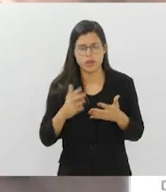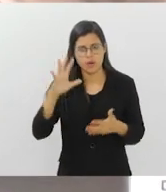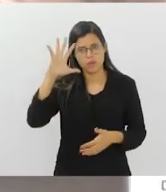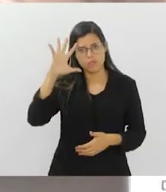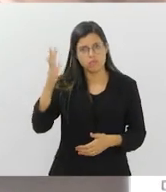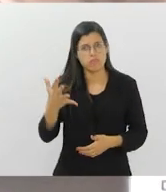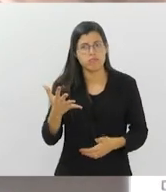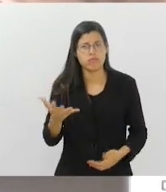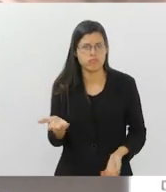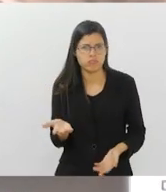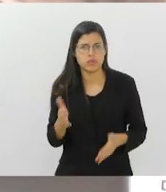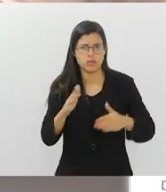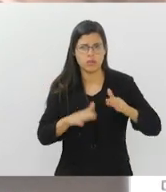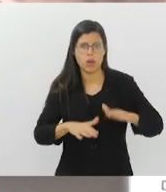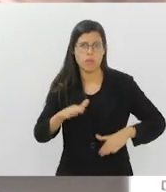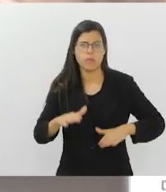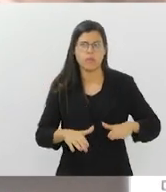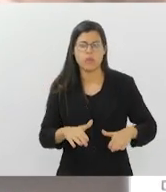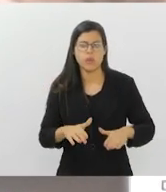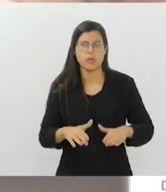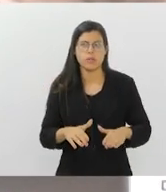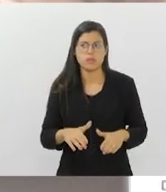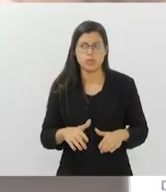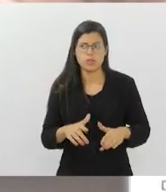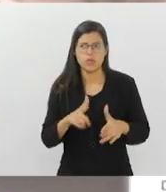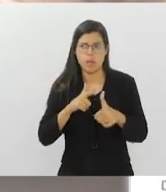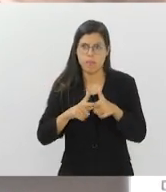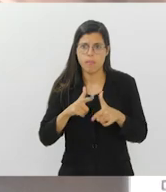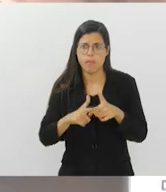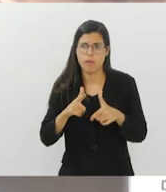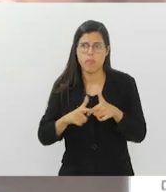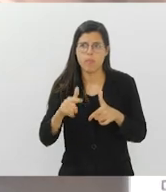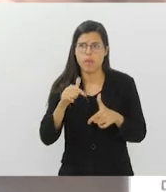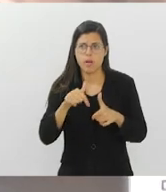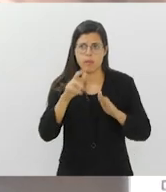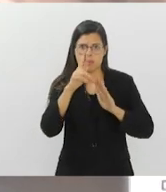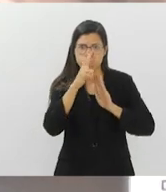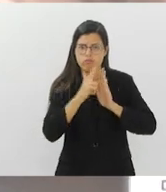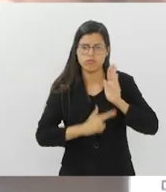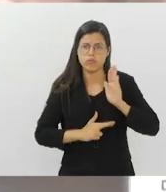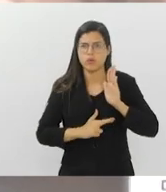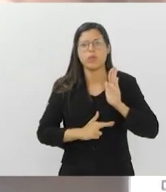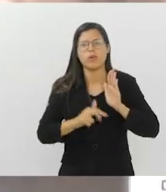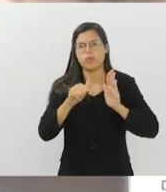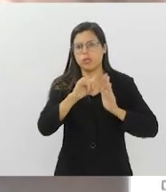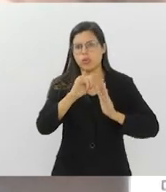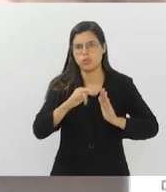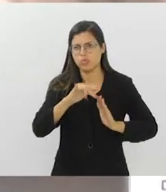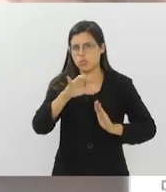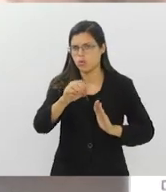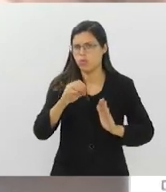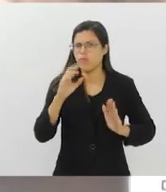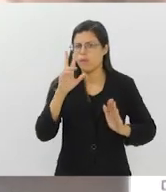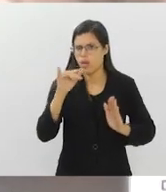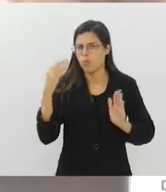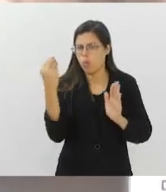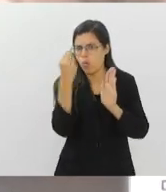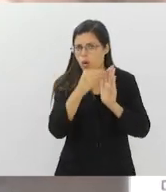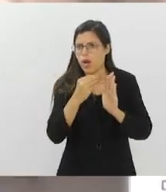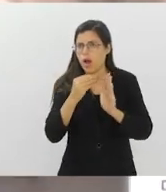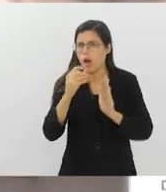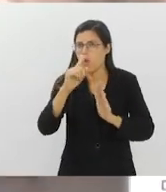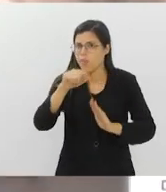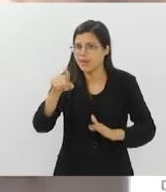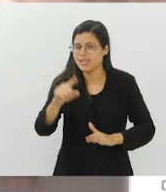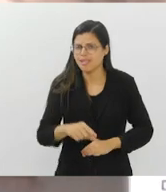isso. Acho que esse talvez seja o grande ponto crucial do relatório do deputado Júlio. Os que foram cancelados vão